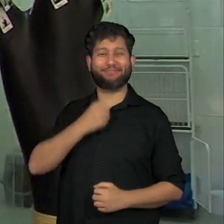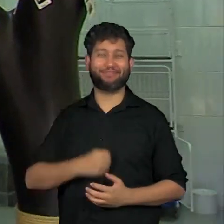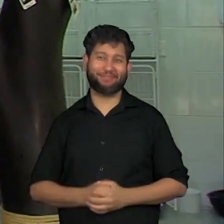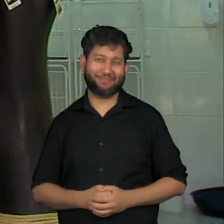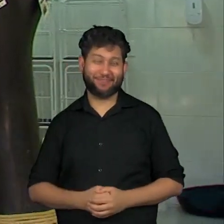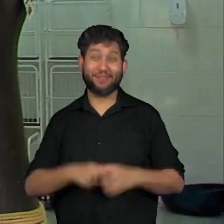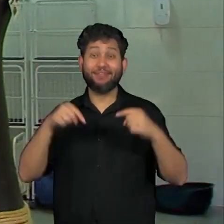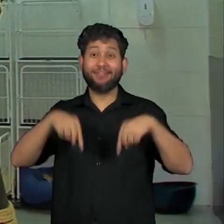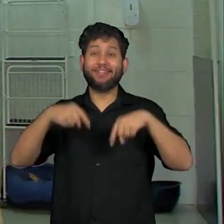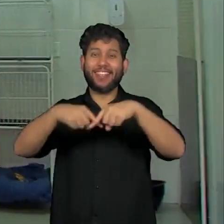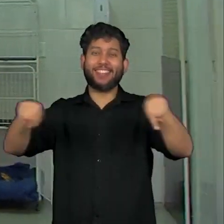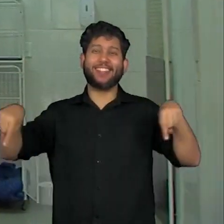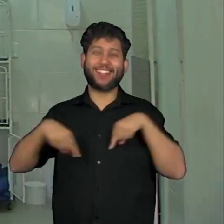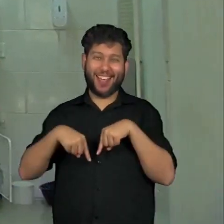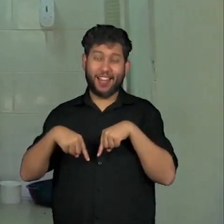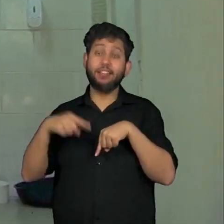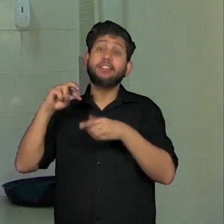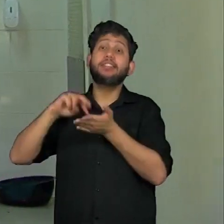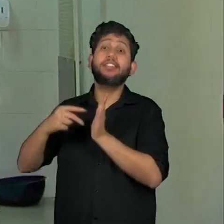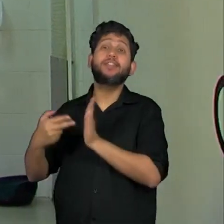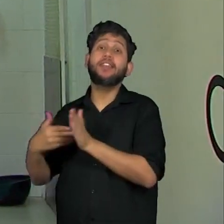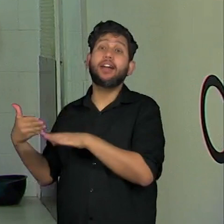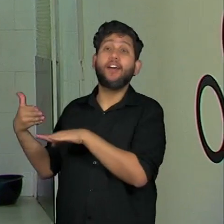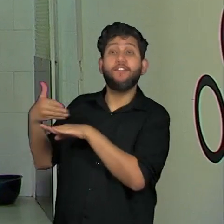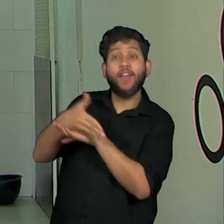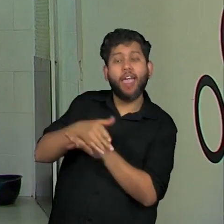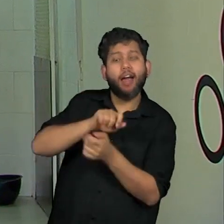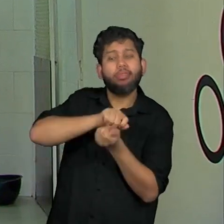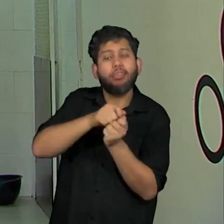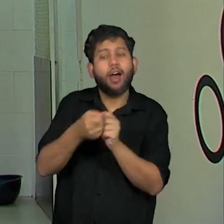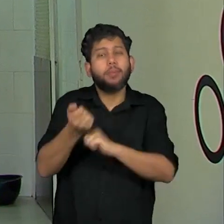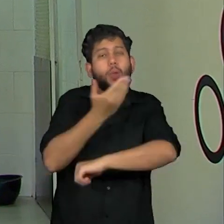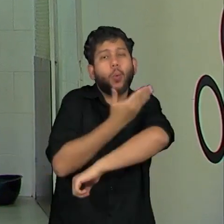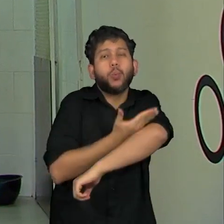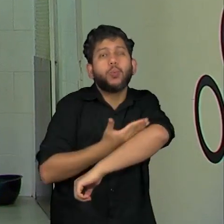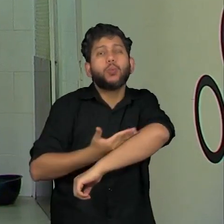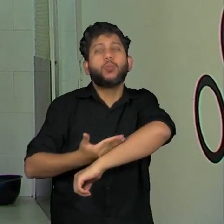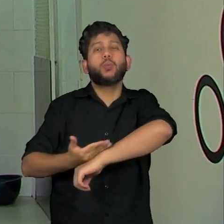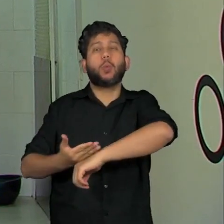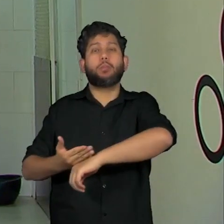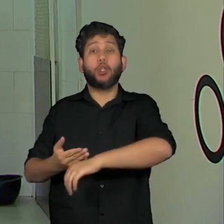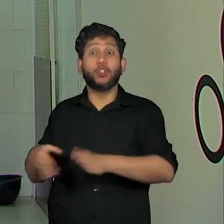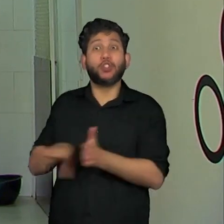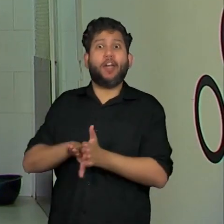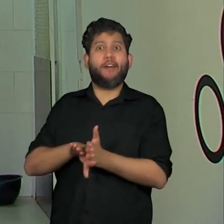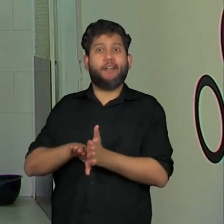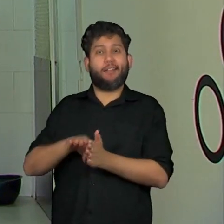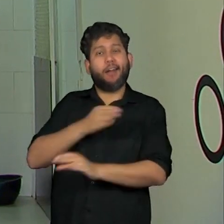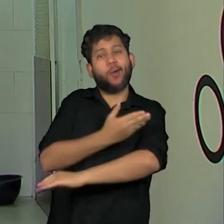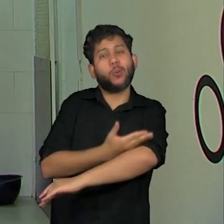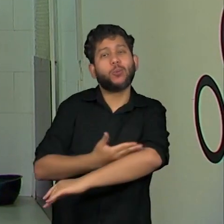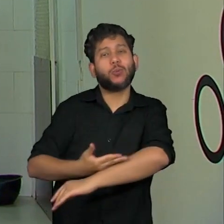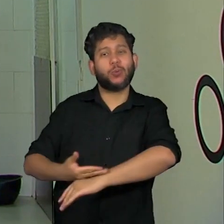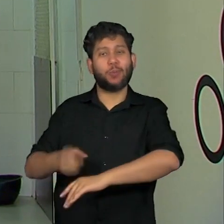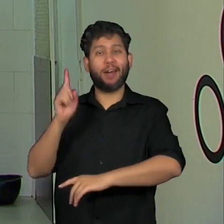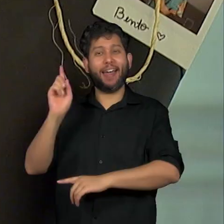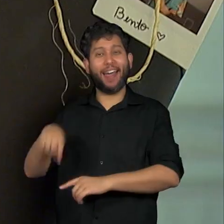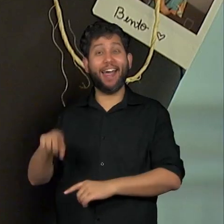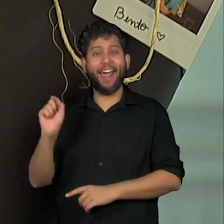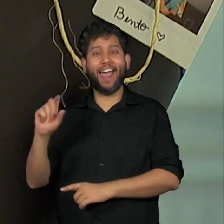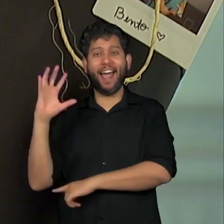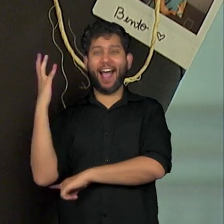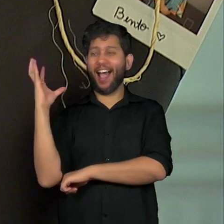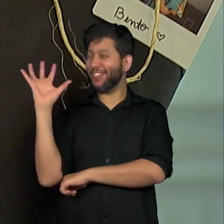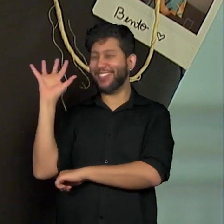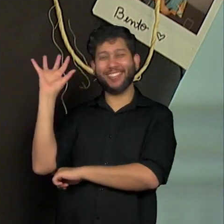Esta é a sala de adaptação do Jardim dos Gatos, usada na chegada. Aqui está a árvore da adoção.